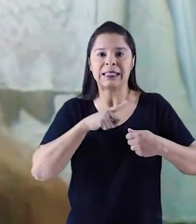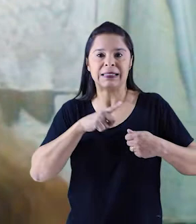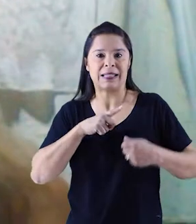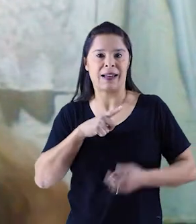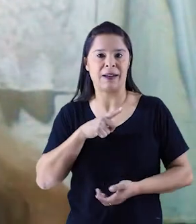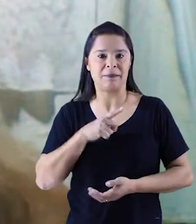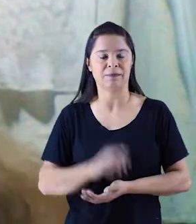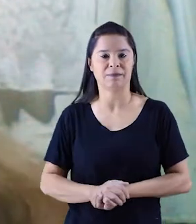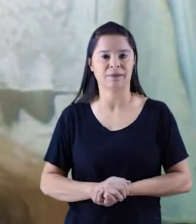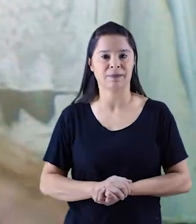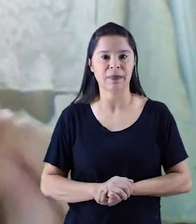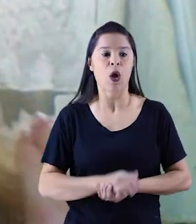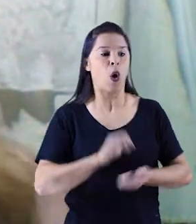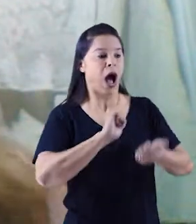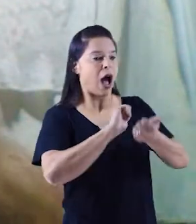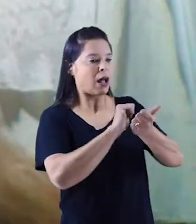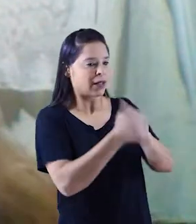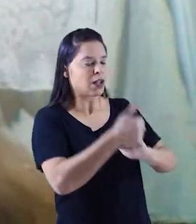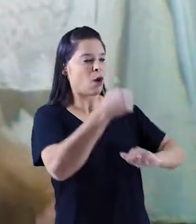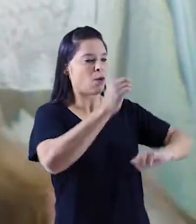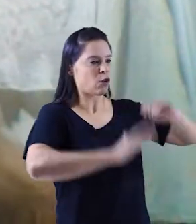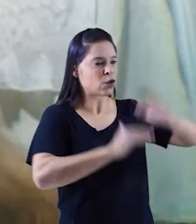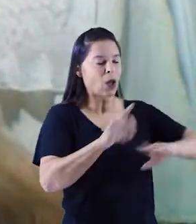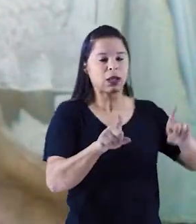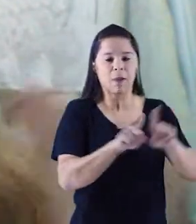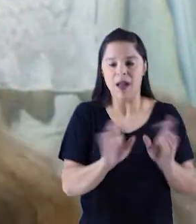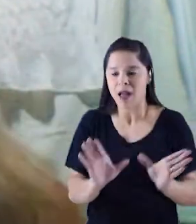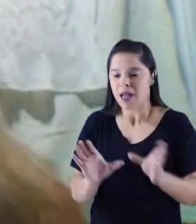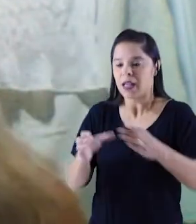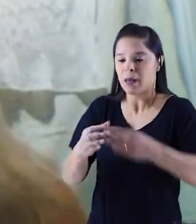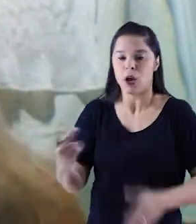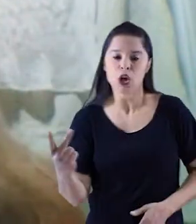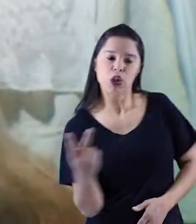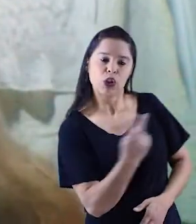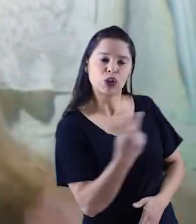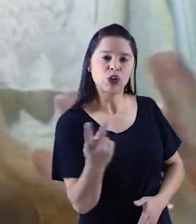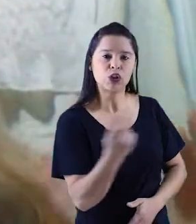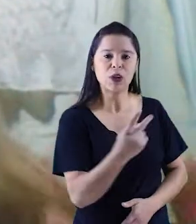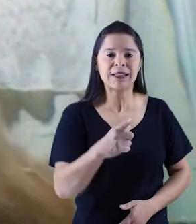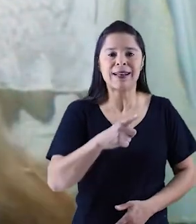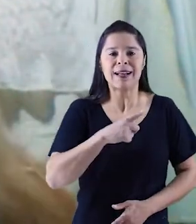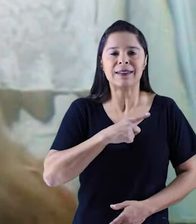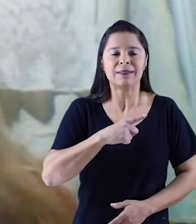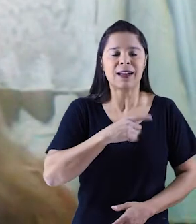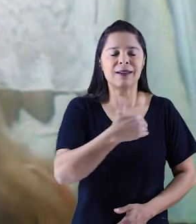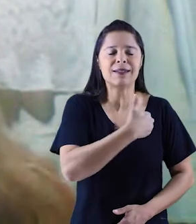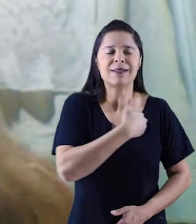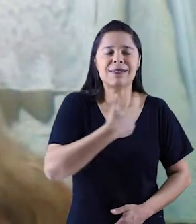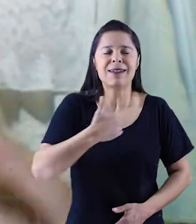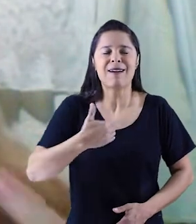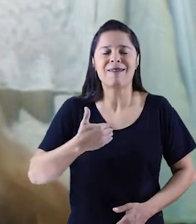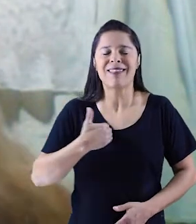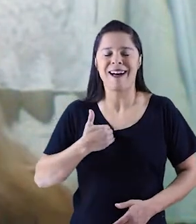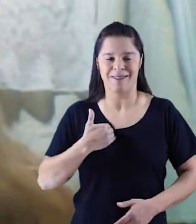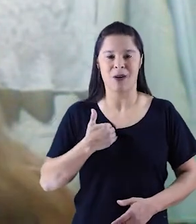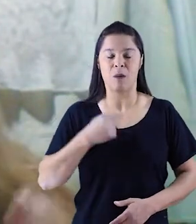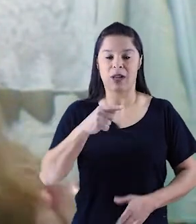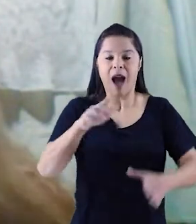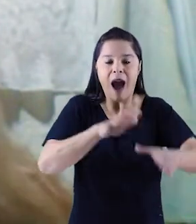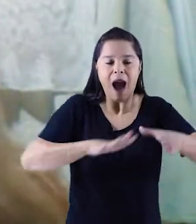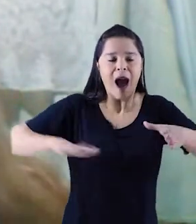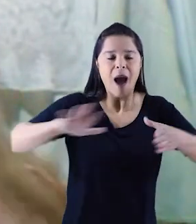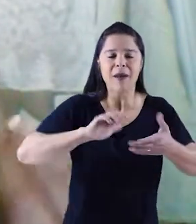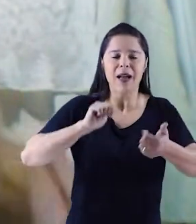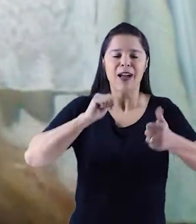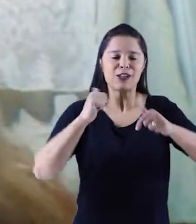que tanto atletas quanto equipe, eles funcionem de uma forma saudável, para que esse ambiente